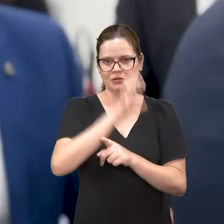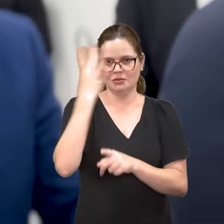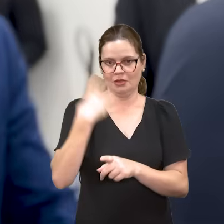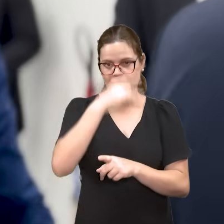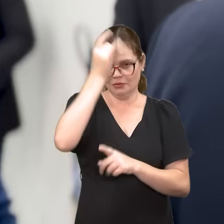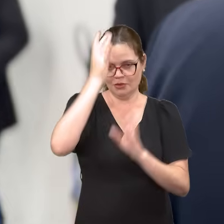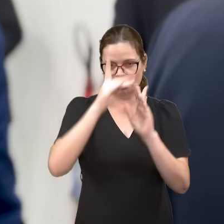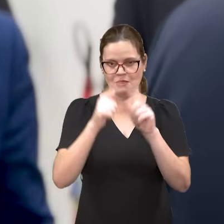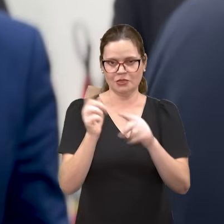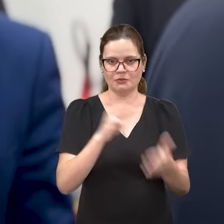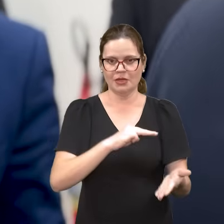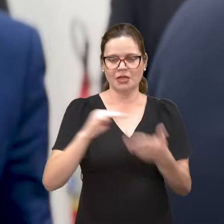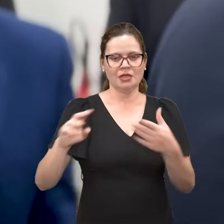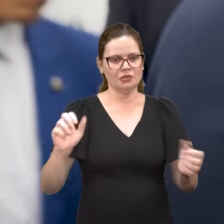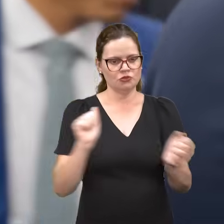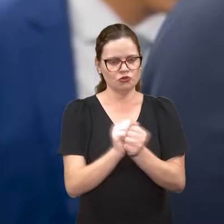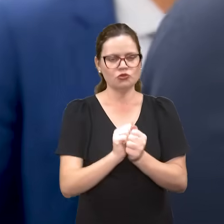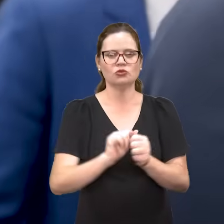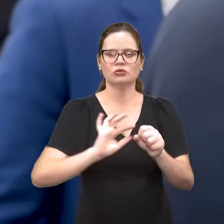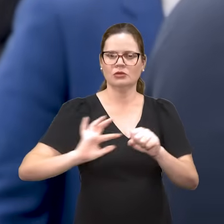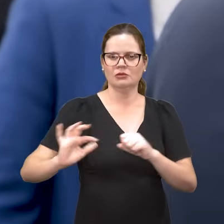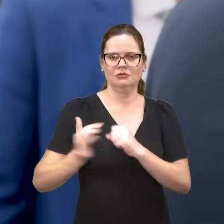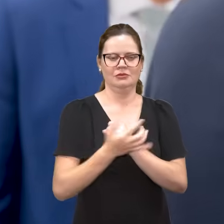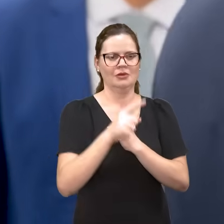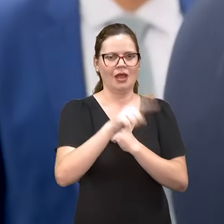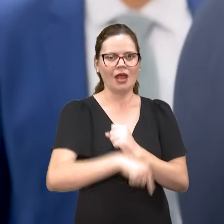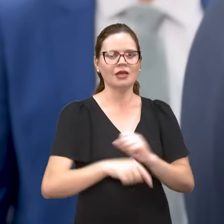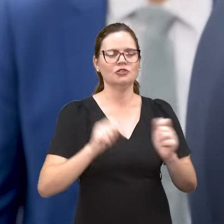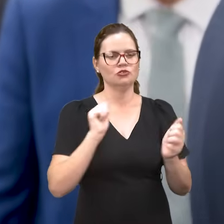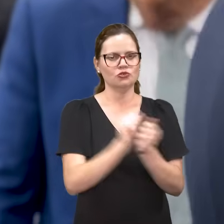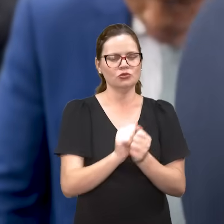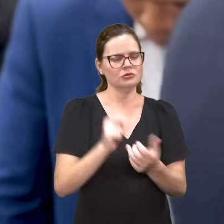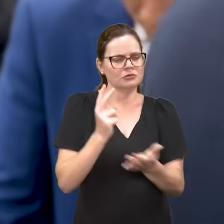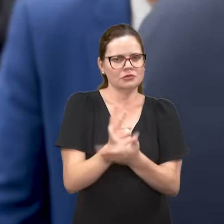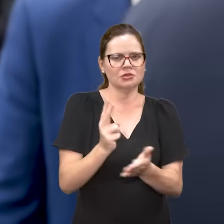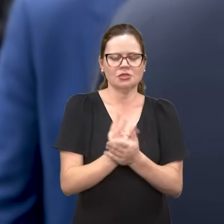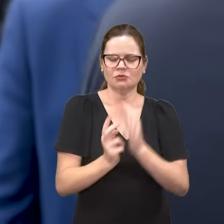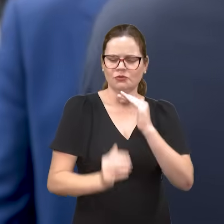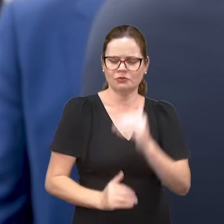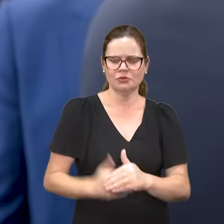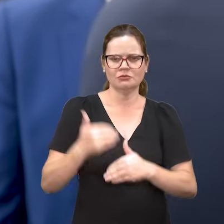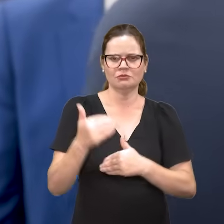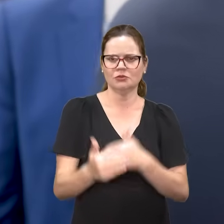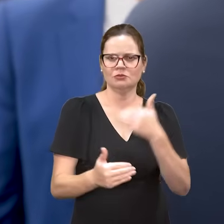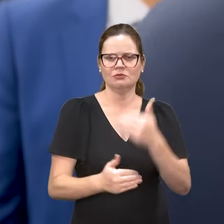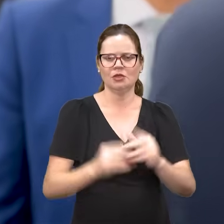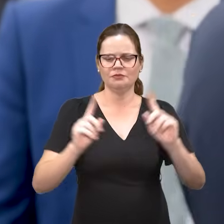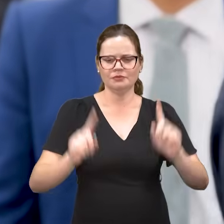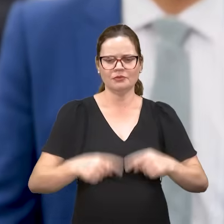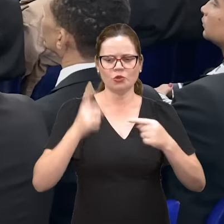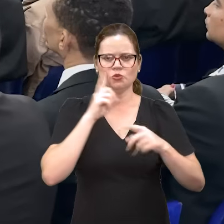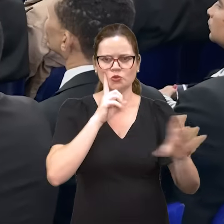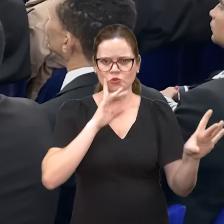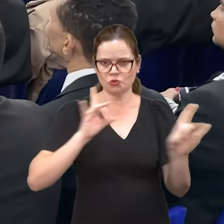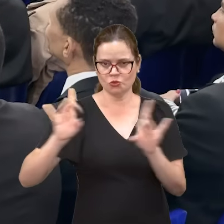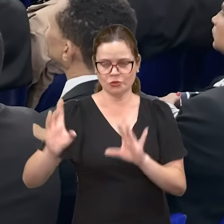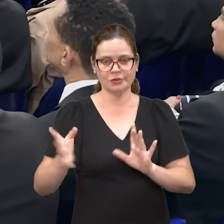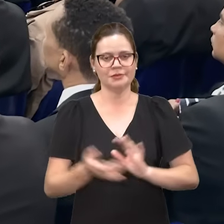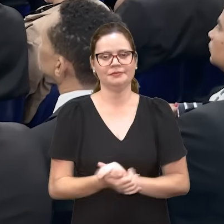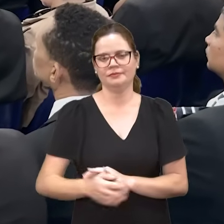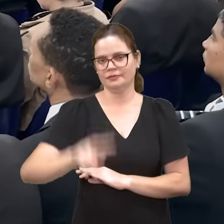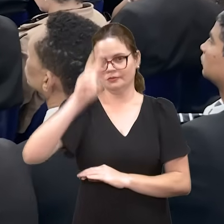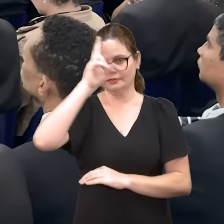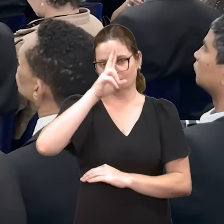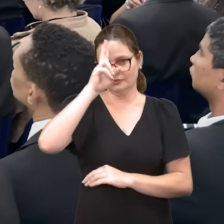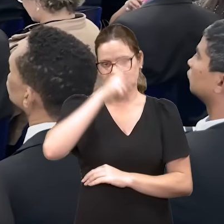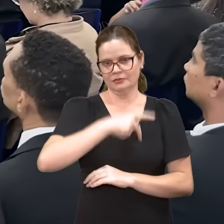Maranata esteve ao lado dos vitorianos capixabas, e nós fomos vencendo esse desafio dia após dia. A história do